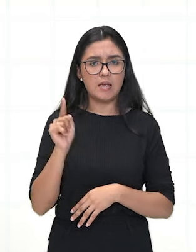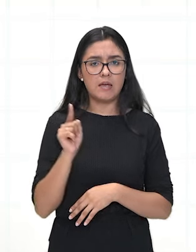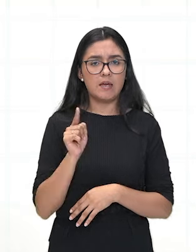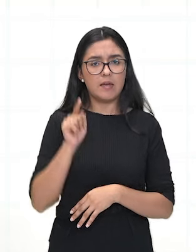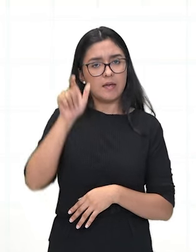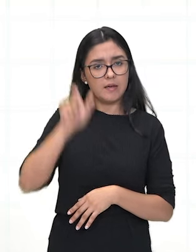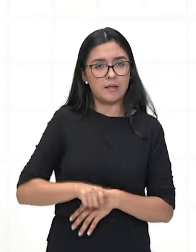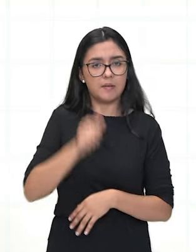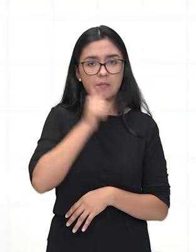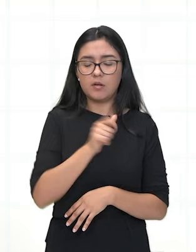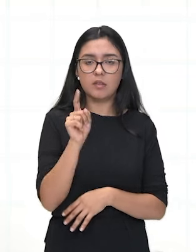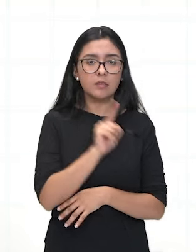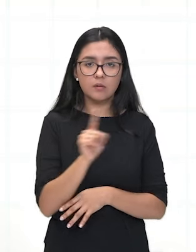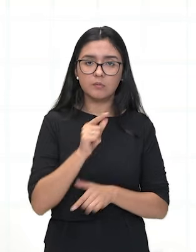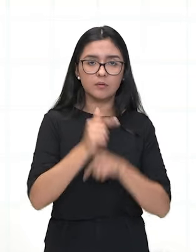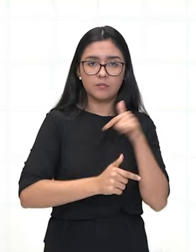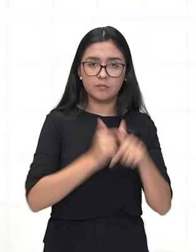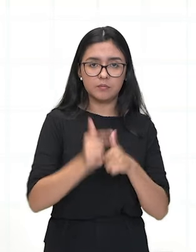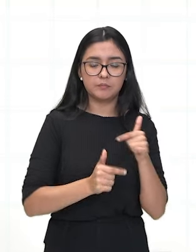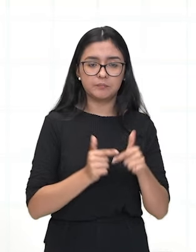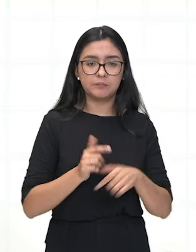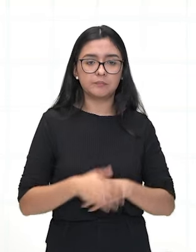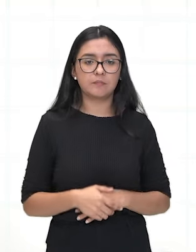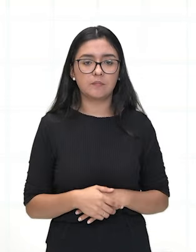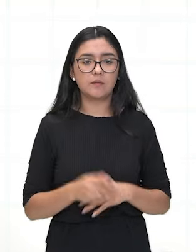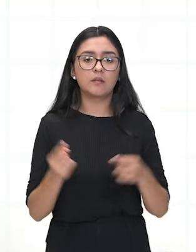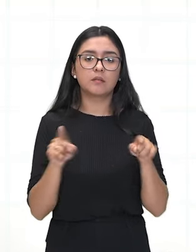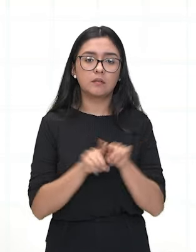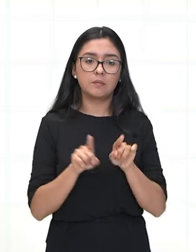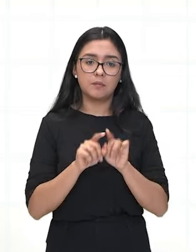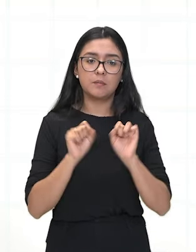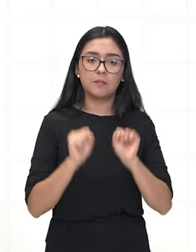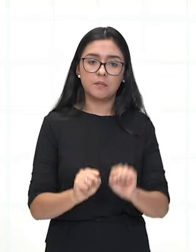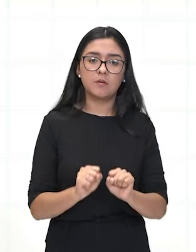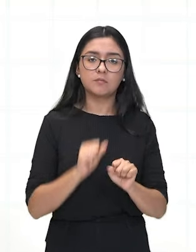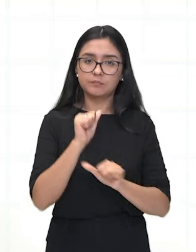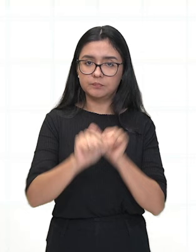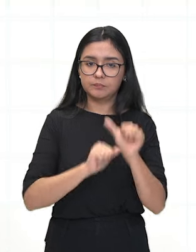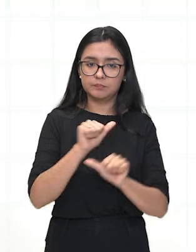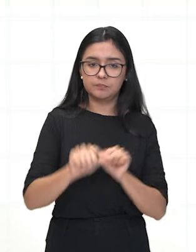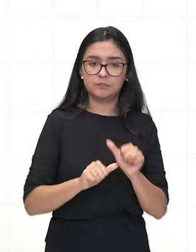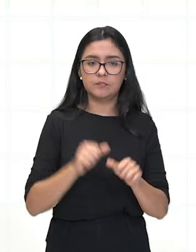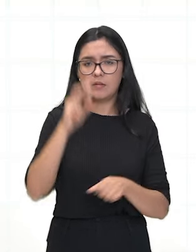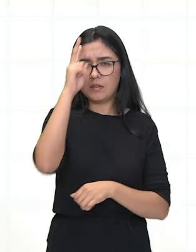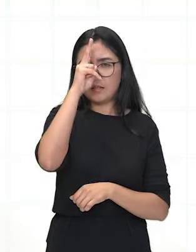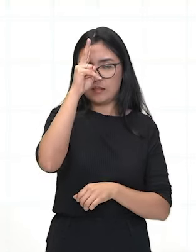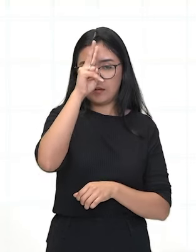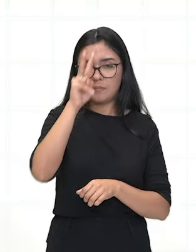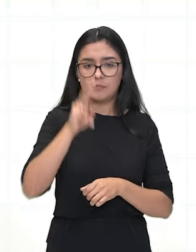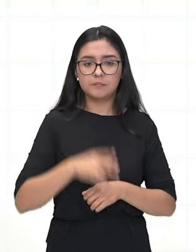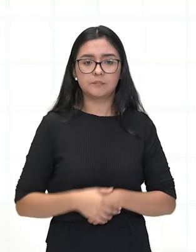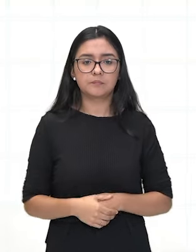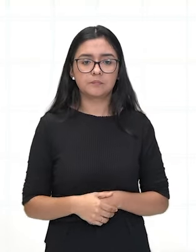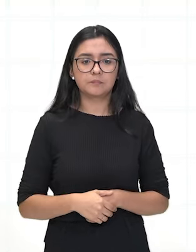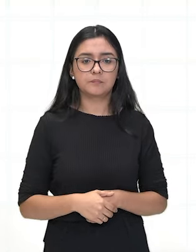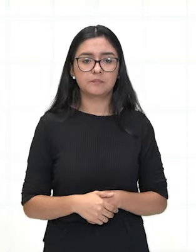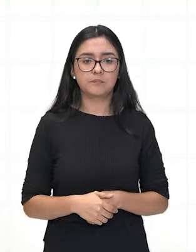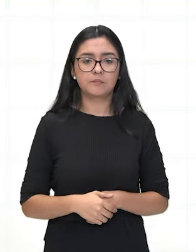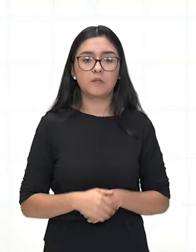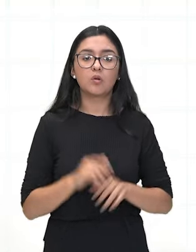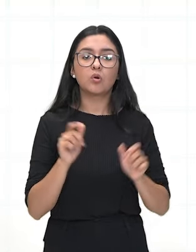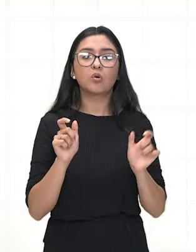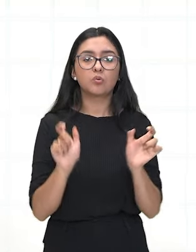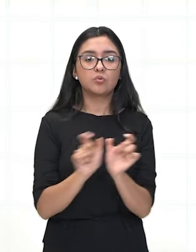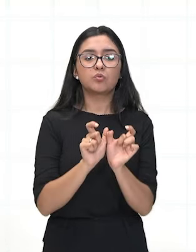trabalhando posso também fazer a forma contraída desses dois ó lembra como faz a contraída eu junto o